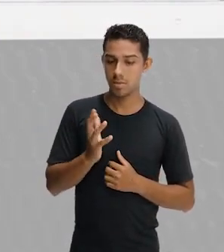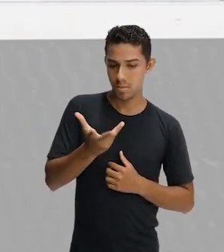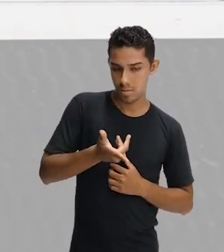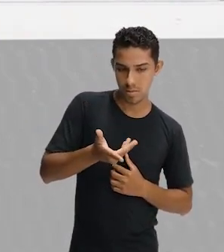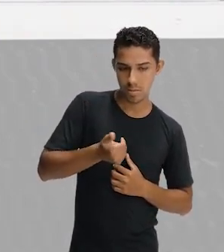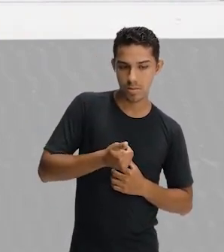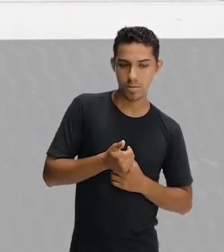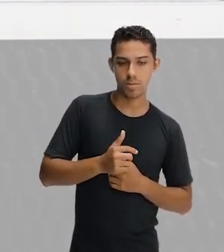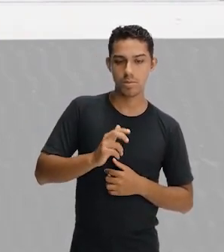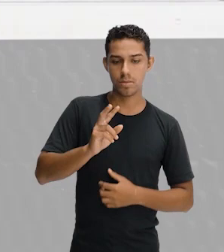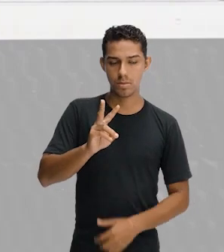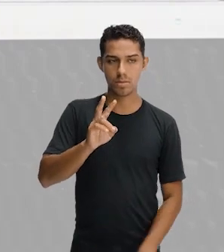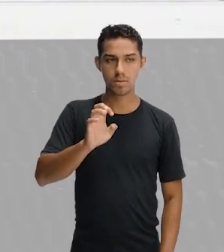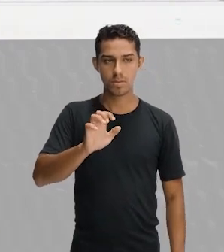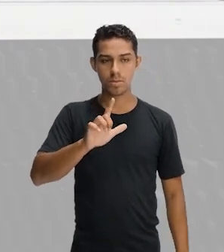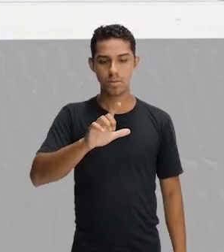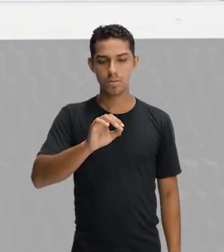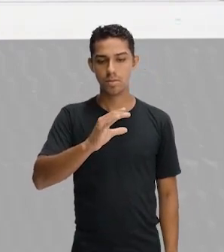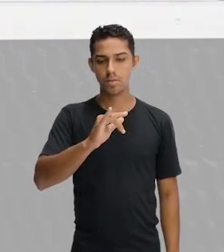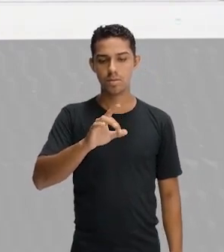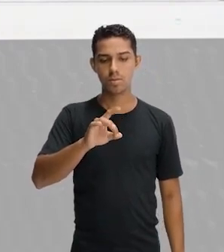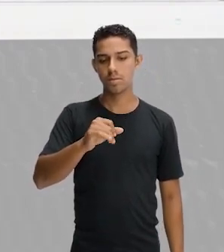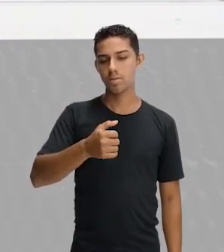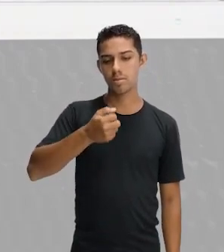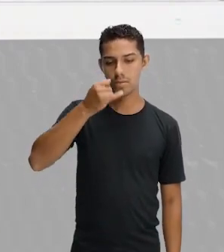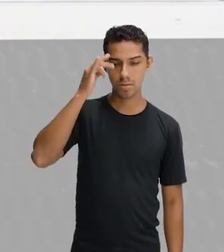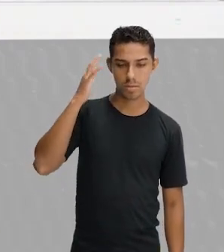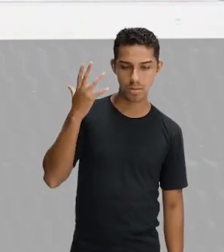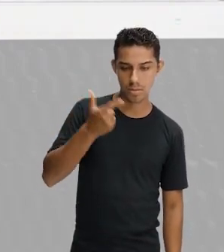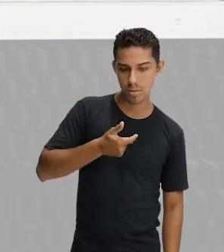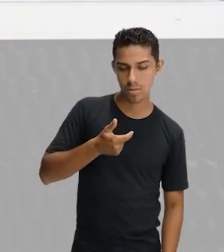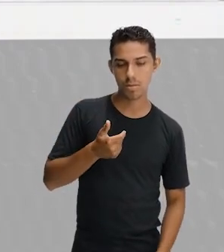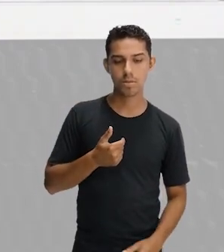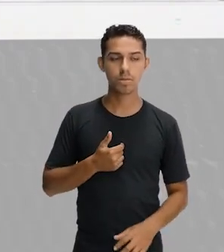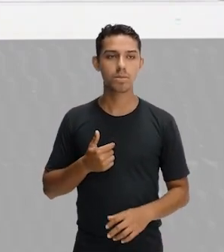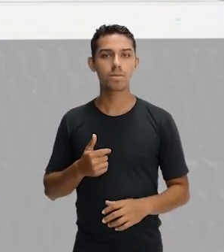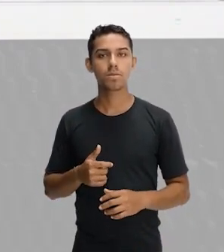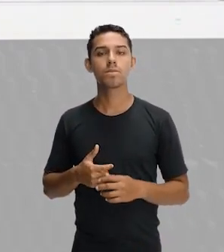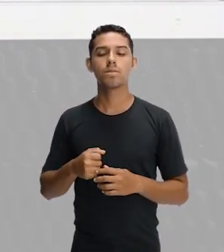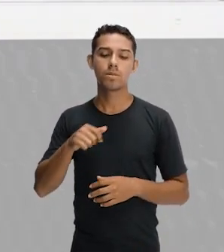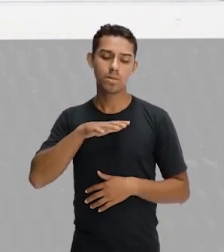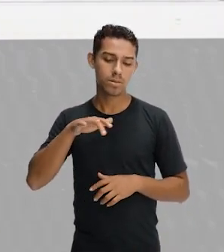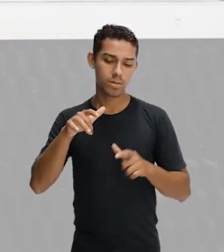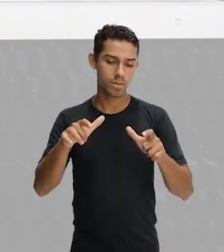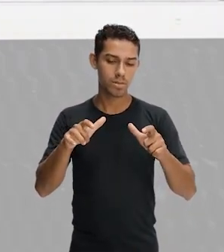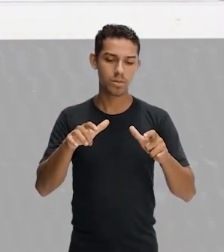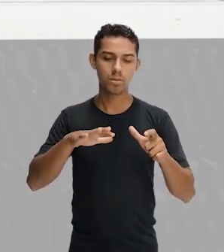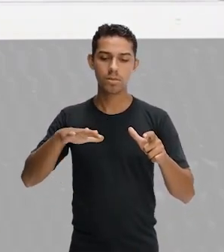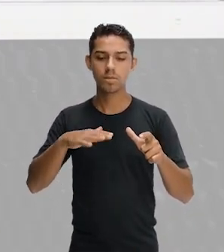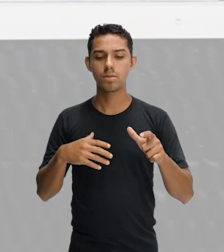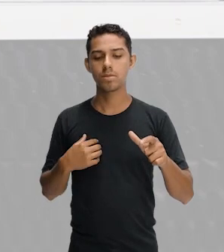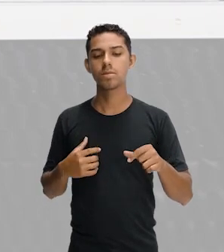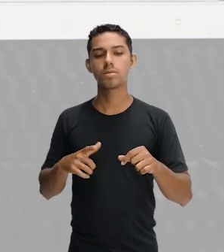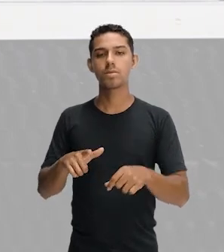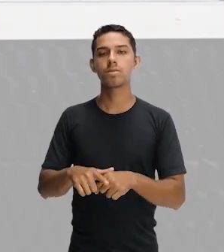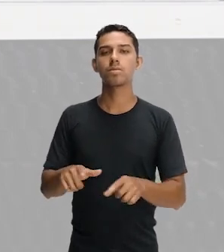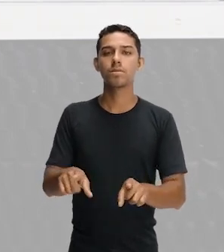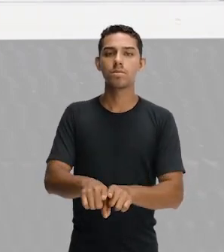velocidade angular vezes o raio. Ou seja, isso serve tanto para velocidade quanto para espaço e